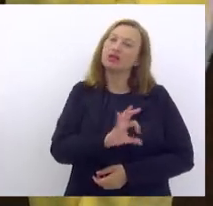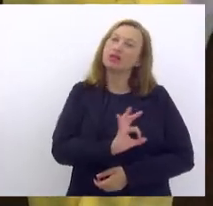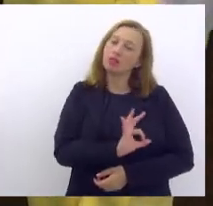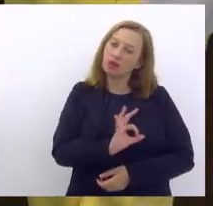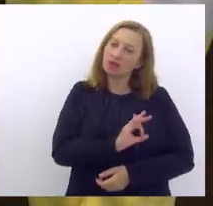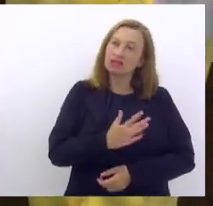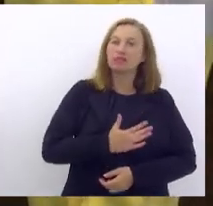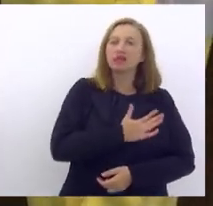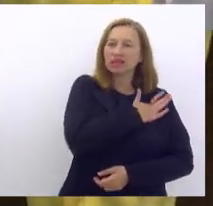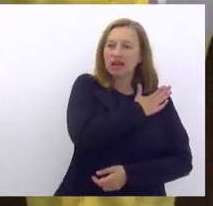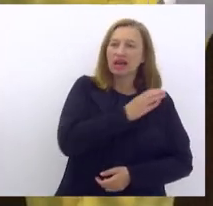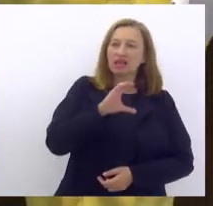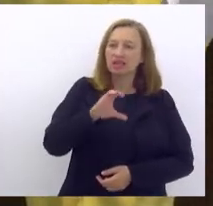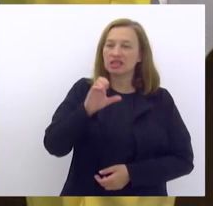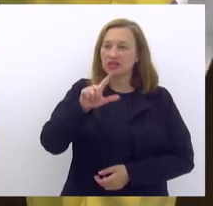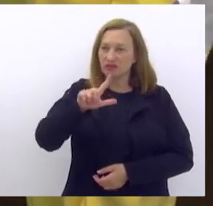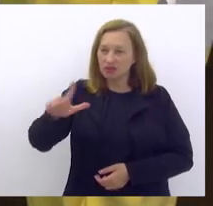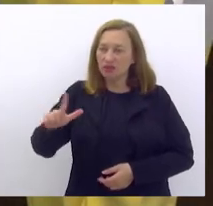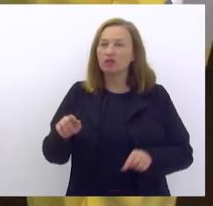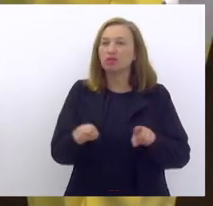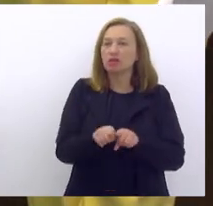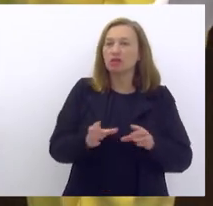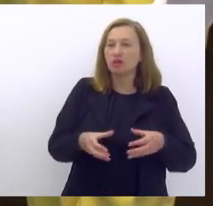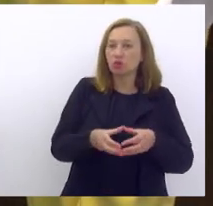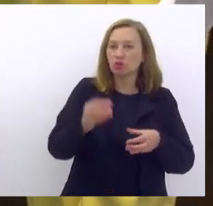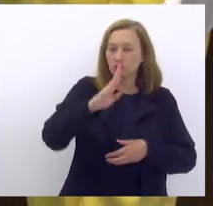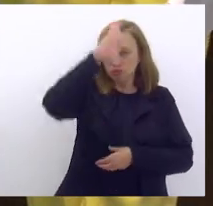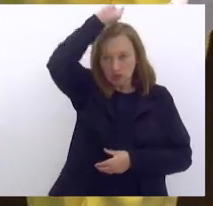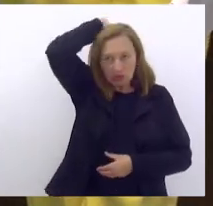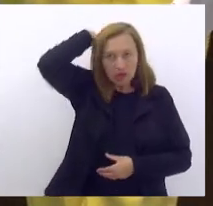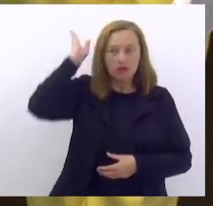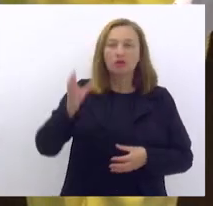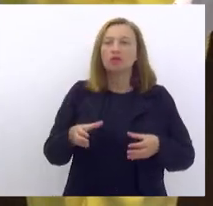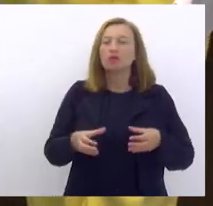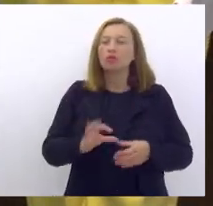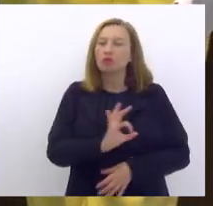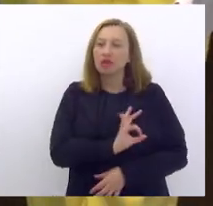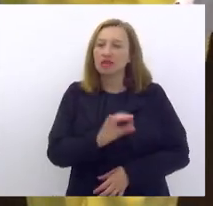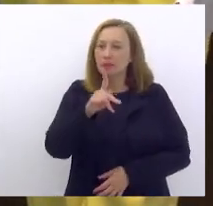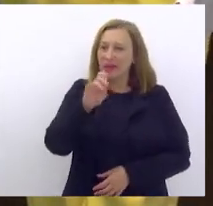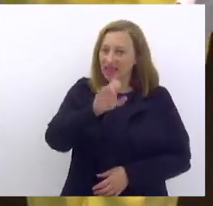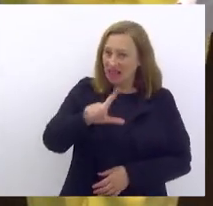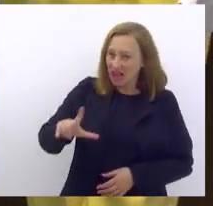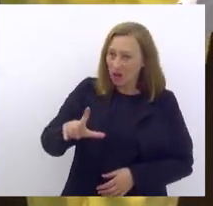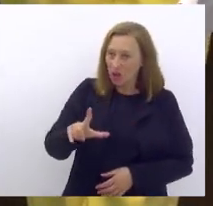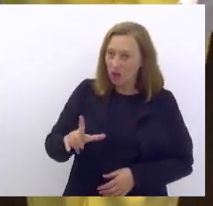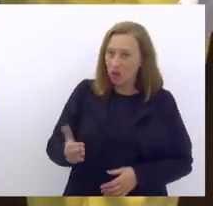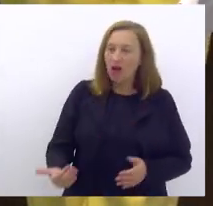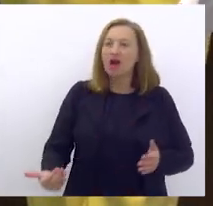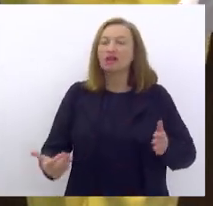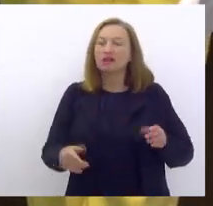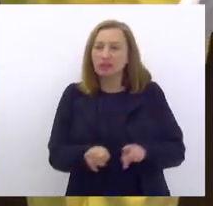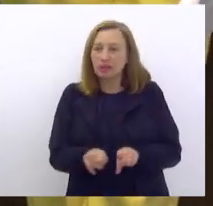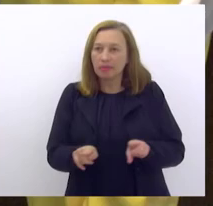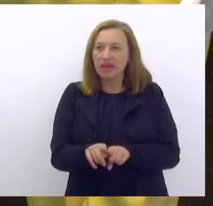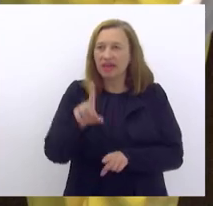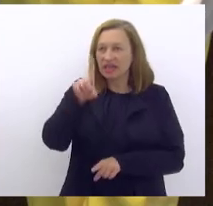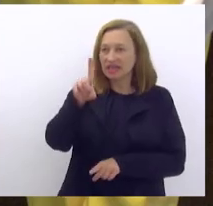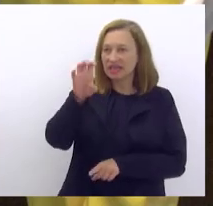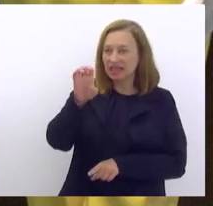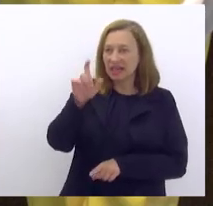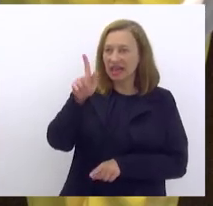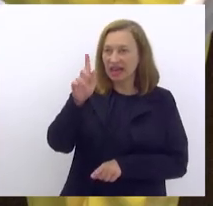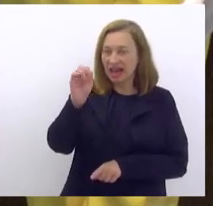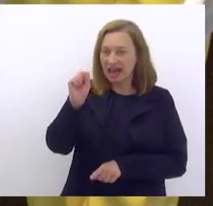da Polícia Civil, do Corpo de Bombeiros, da Polícia Penal, até mesmo do Degás, não são um